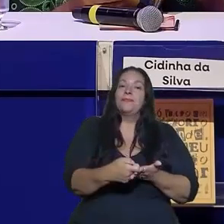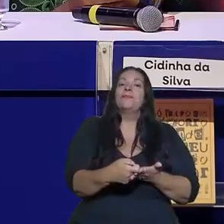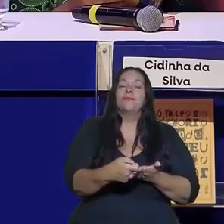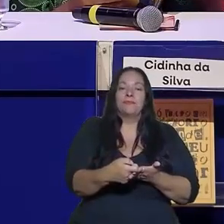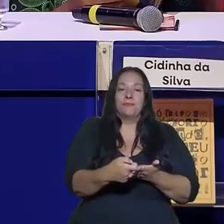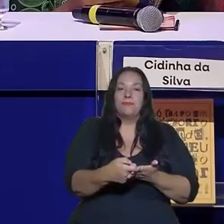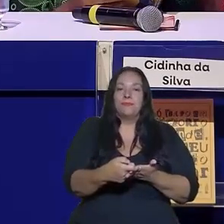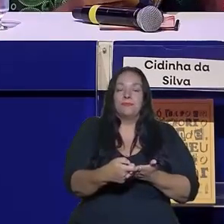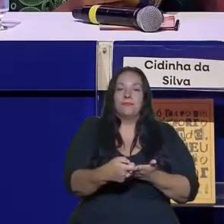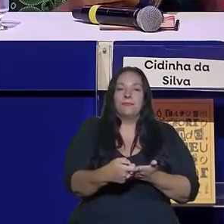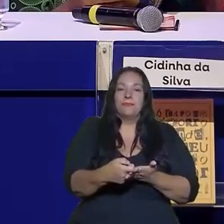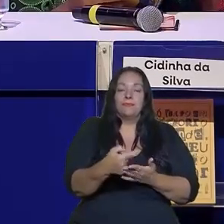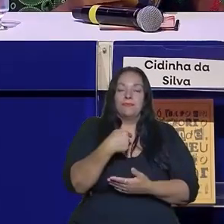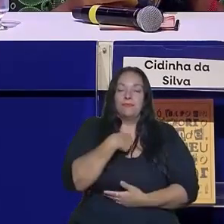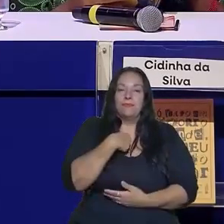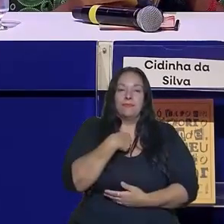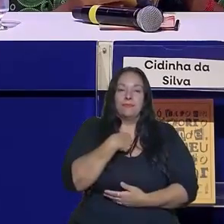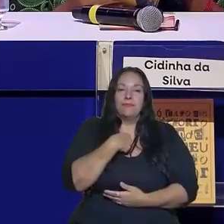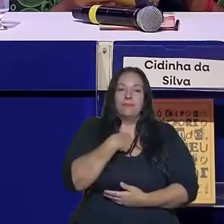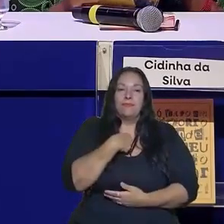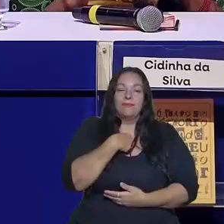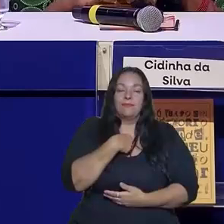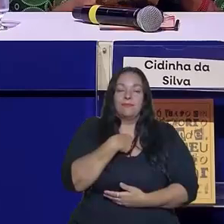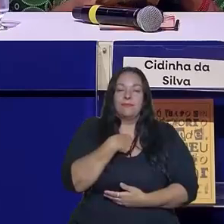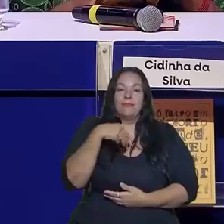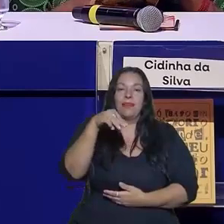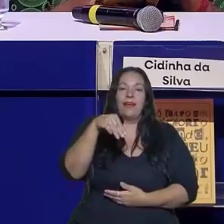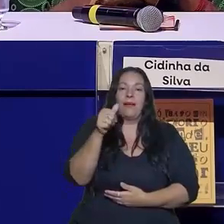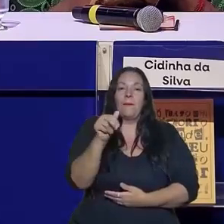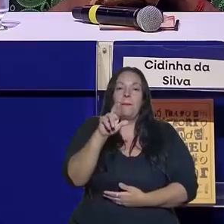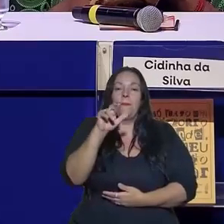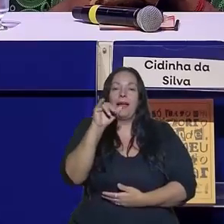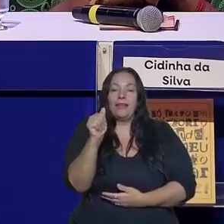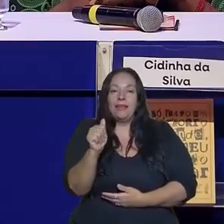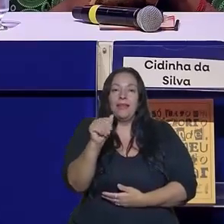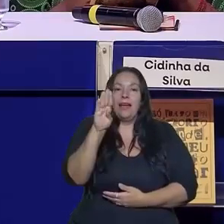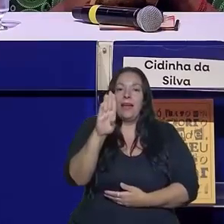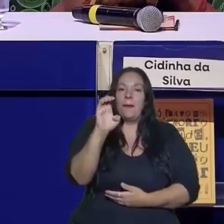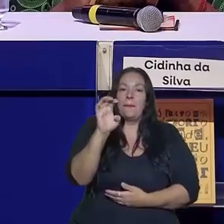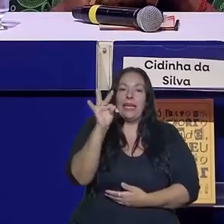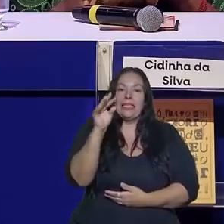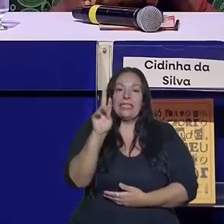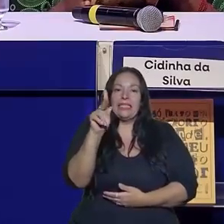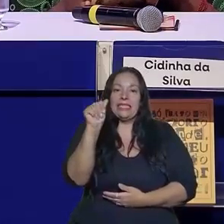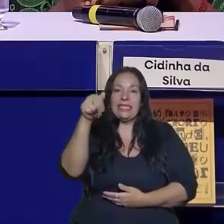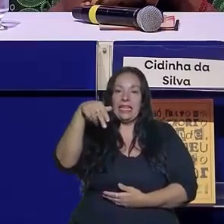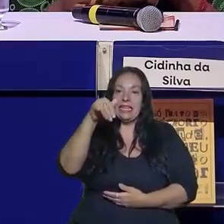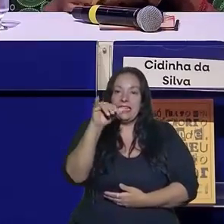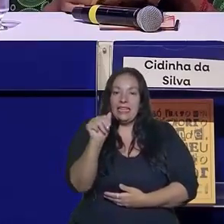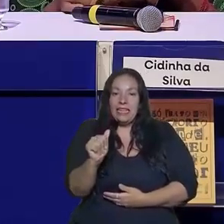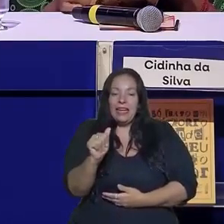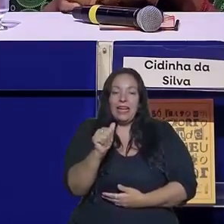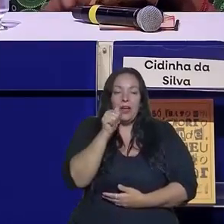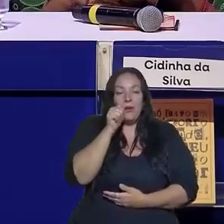trago essa marcação de que eu sou, assim como a Maria Bethânia, uma menina do interior. E eu